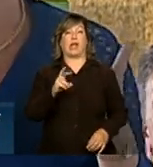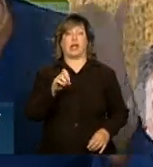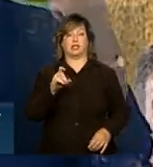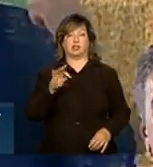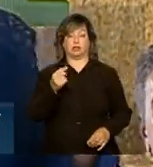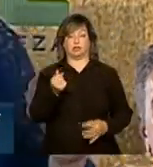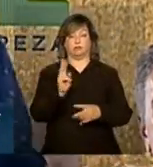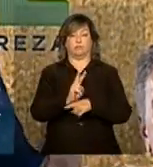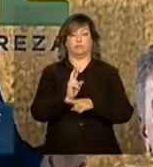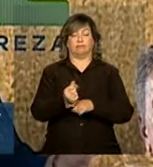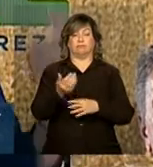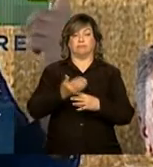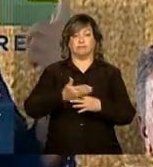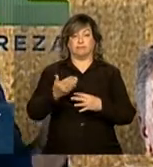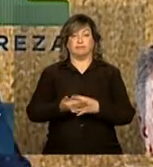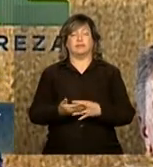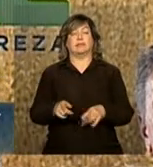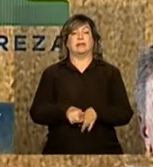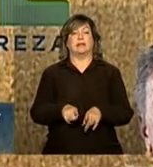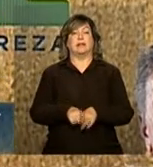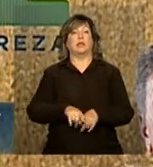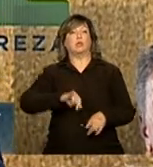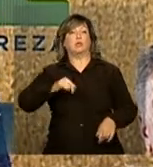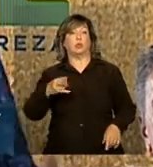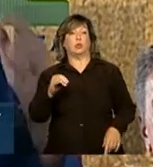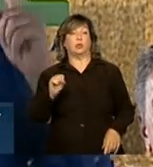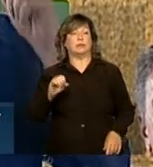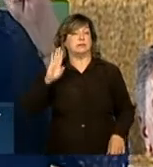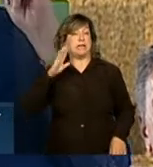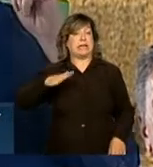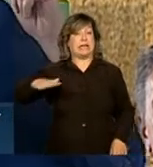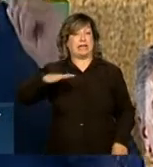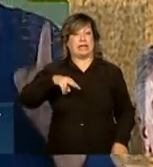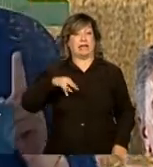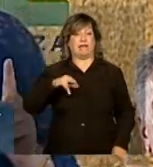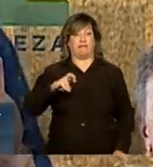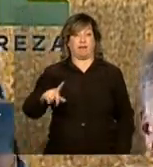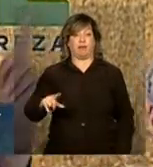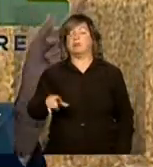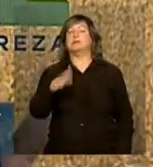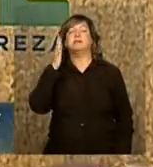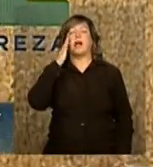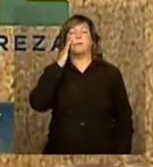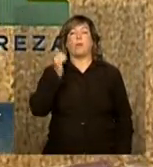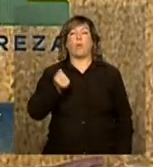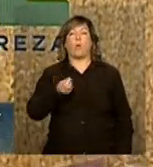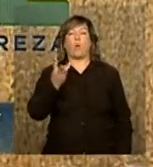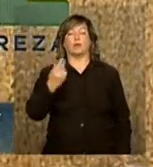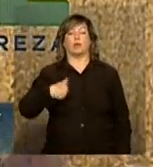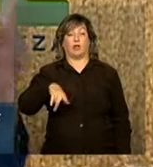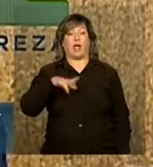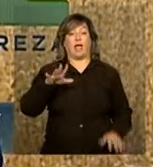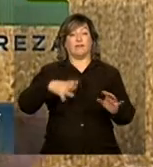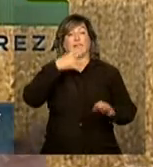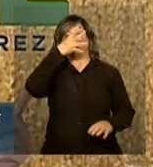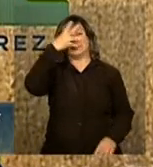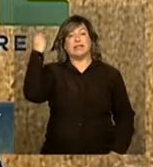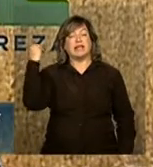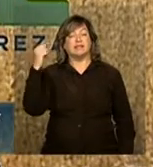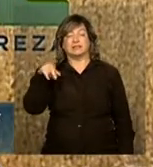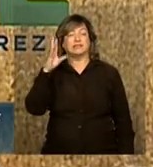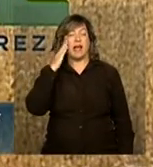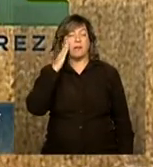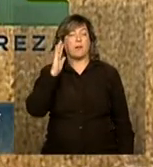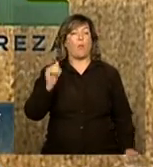crédito, e a segunda, no nível de juros. Sabe quanto era, a gente esquece as coisas, mas sabe